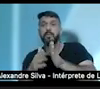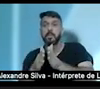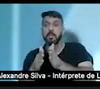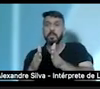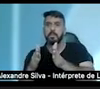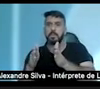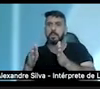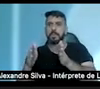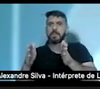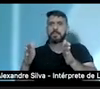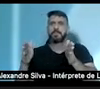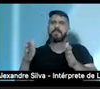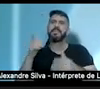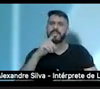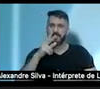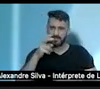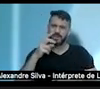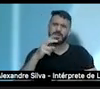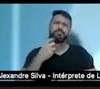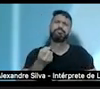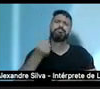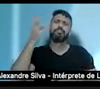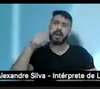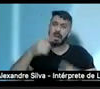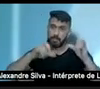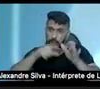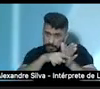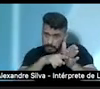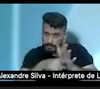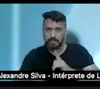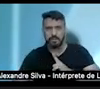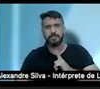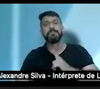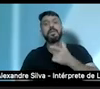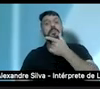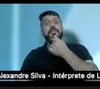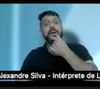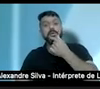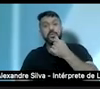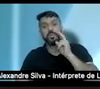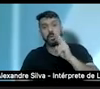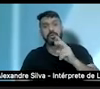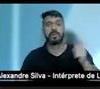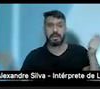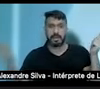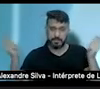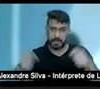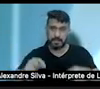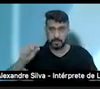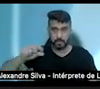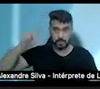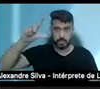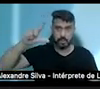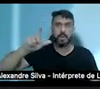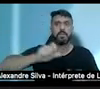e isso a gente vê muito frequentemente lá no nosso laboratório. Nos machos, nos filhotes machos, a gente vê uma capacidade aumentada para